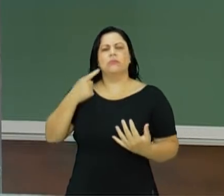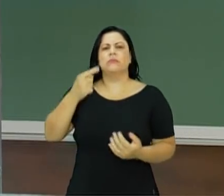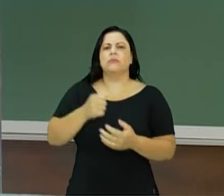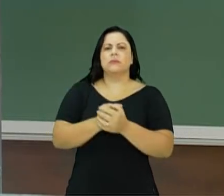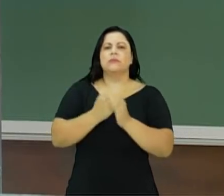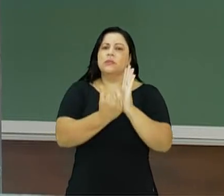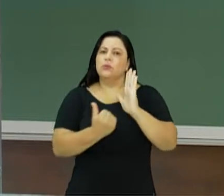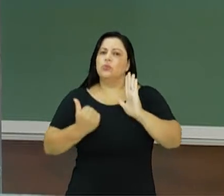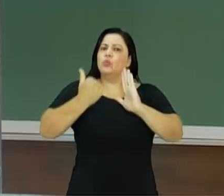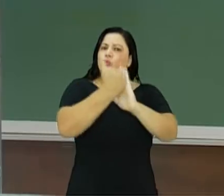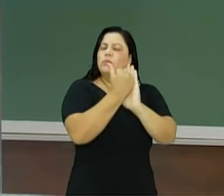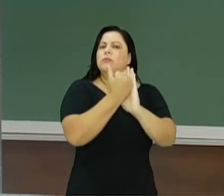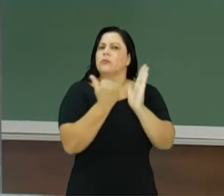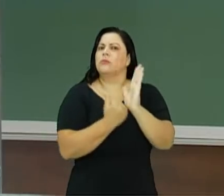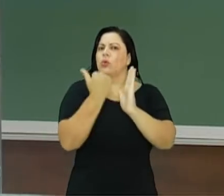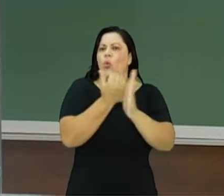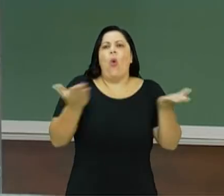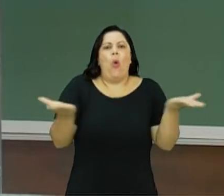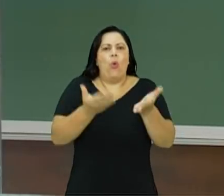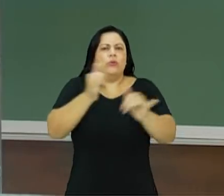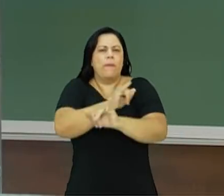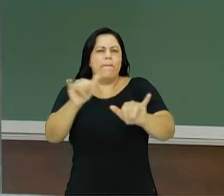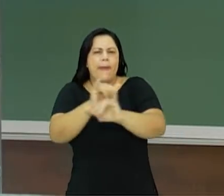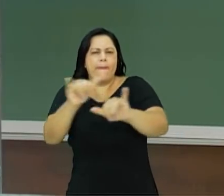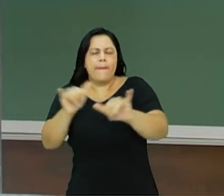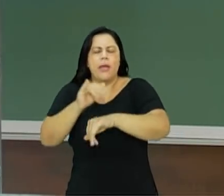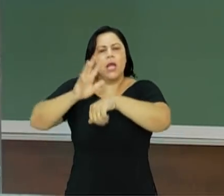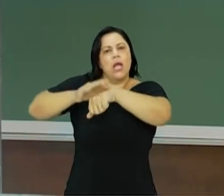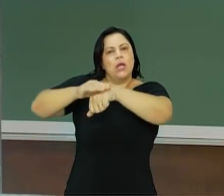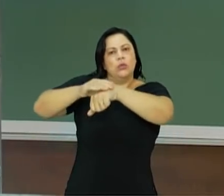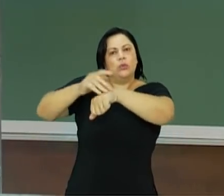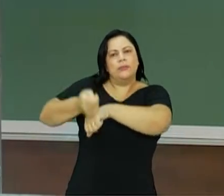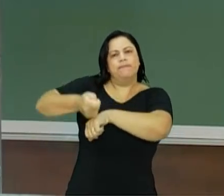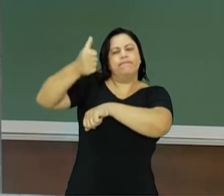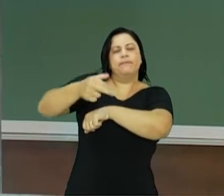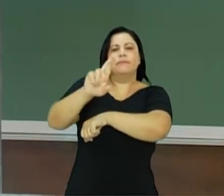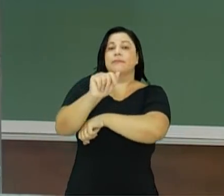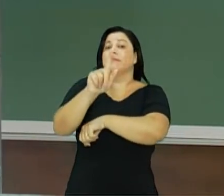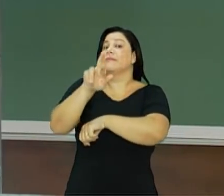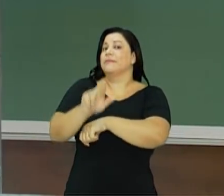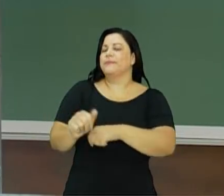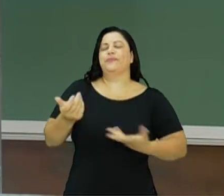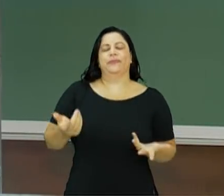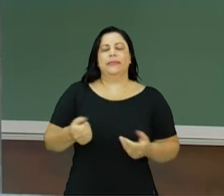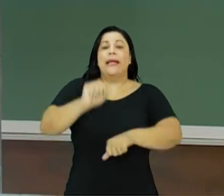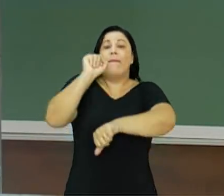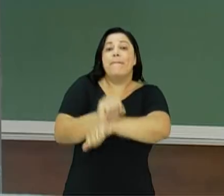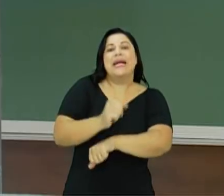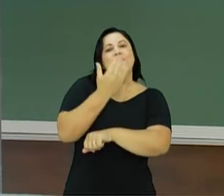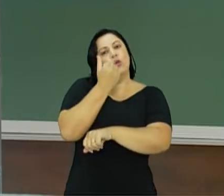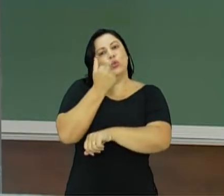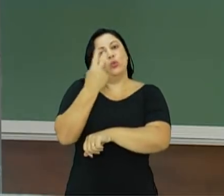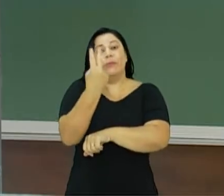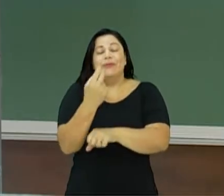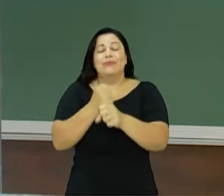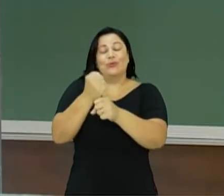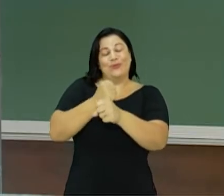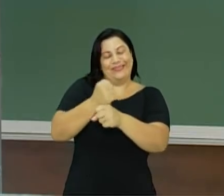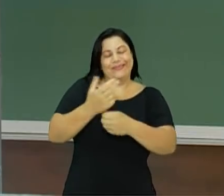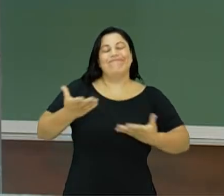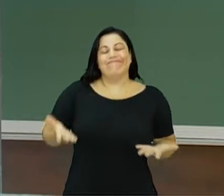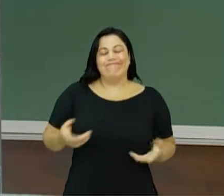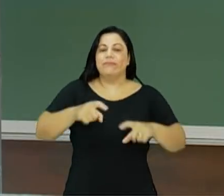ela trabalha, ela divulga questões de doenças raras, né? Ela parou de comer há 2 anos, né, por causa dessa doença, mas